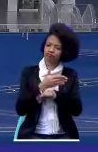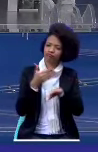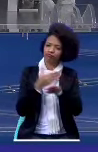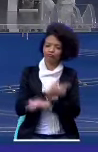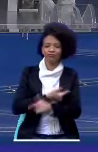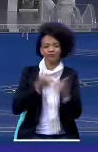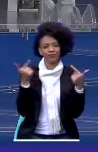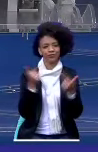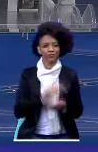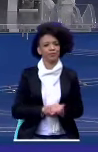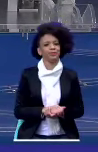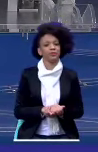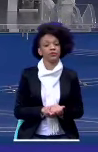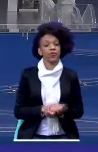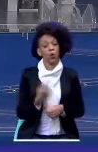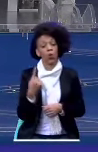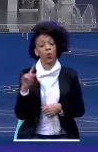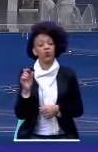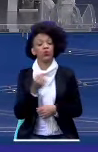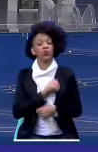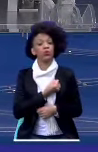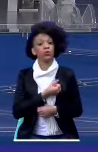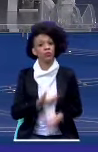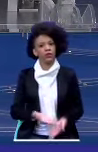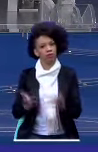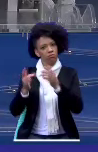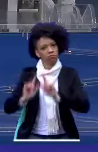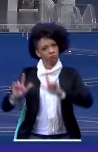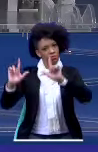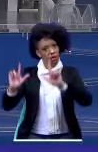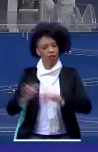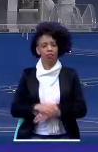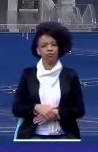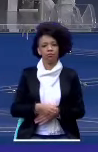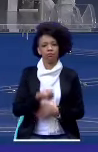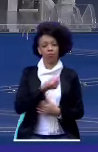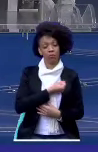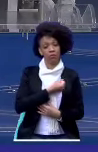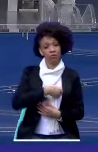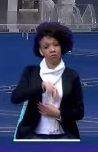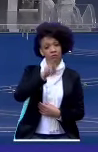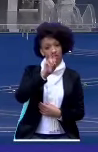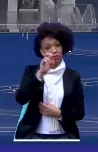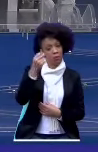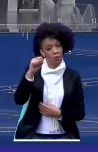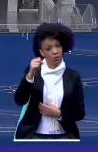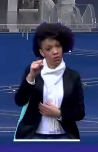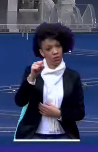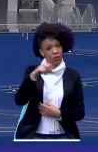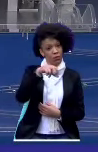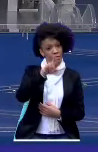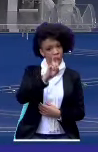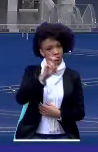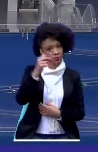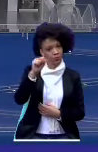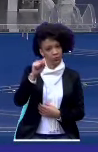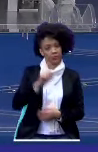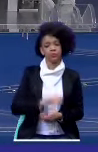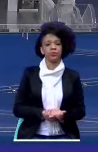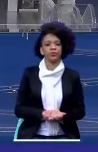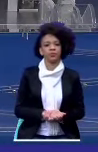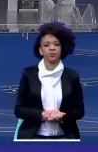sorte. O quinto e último número está na tela. Bola cinza, número 58. Cinza,